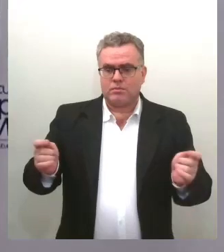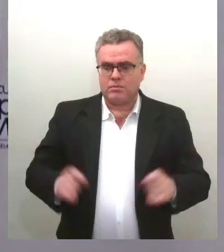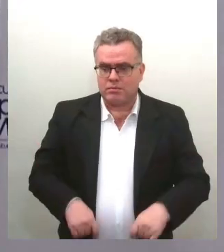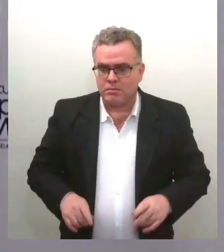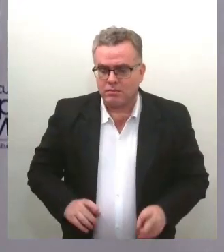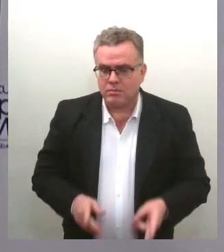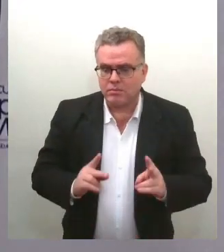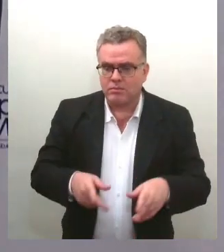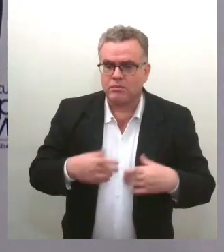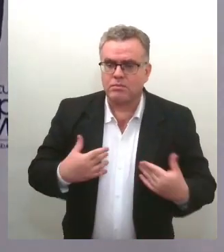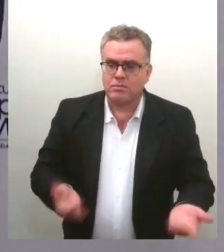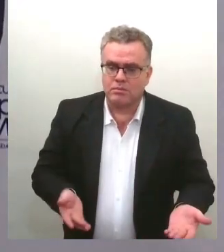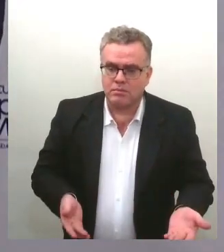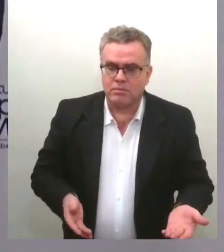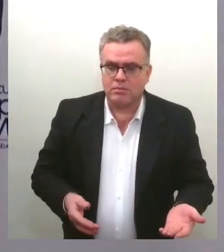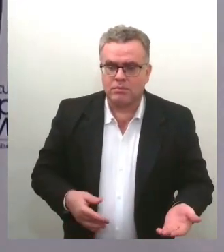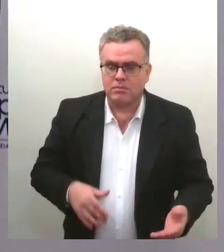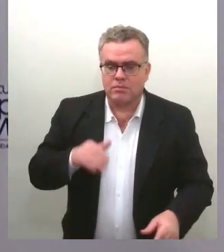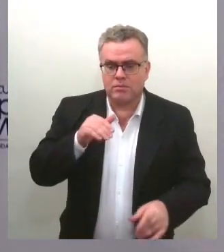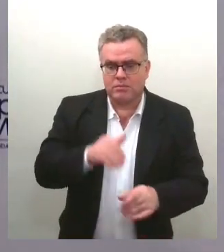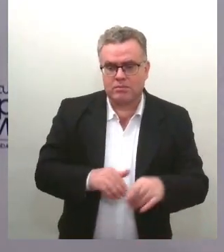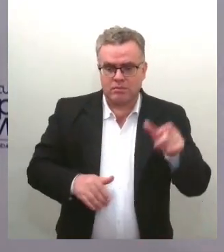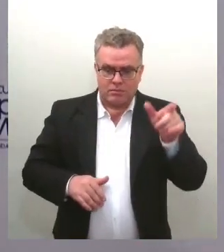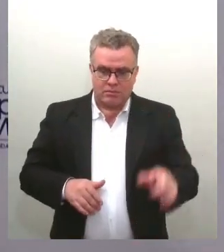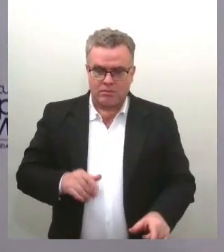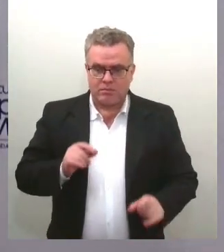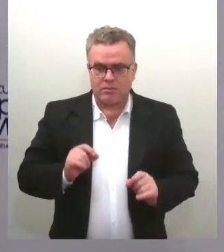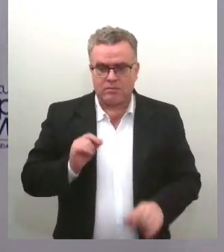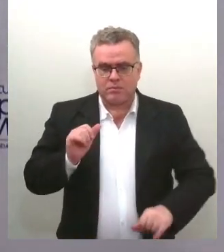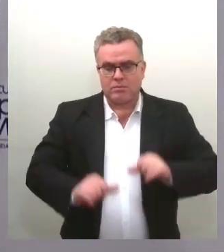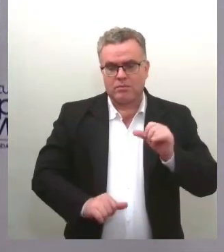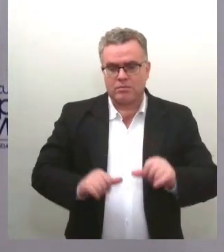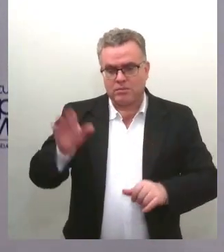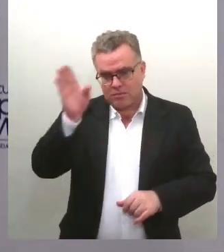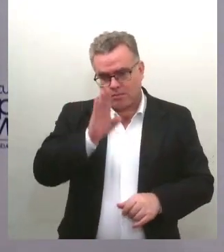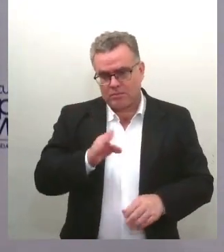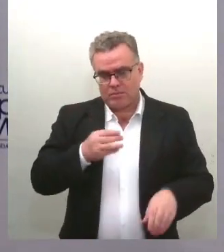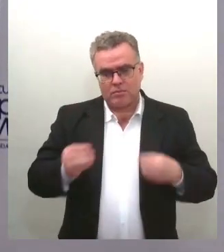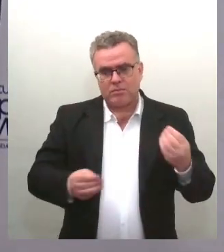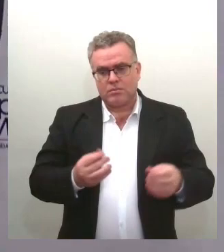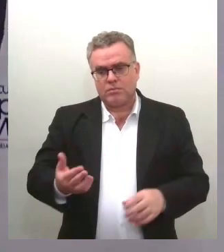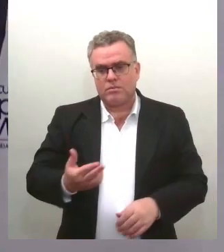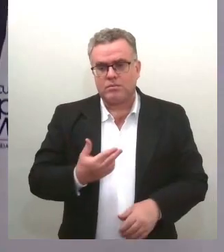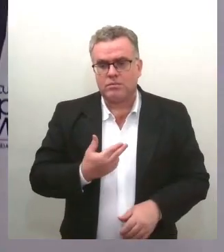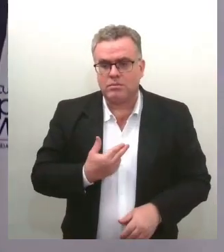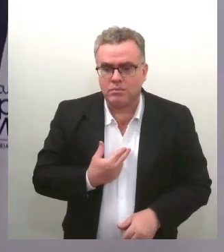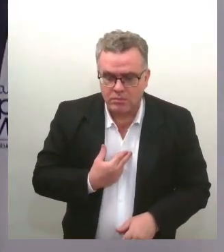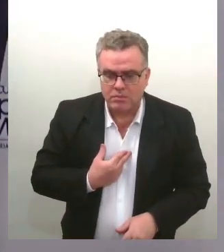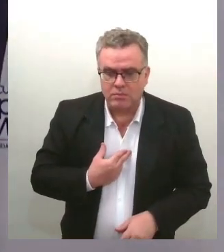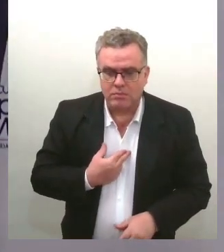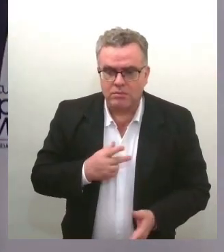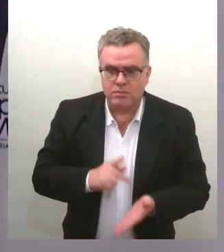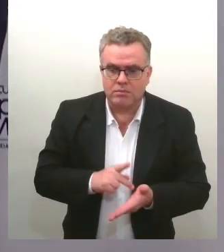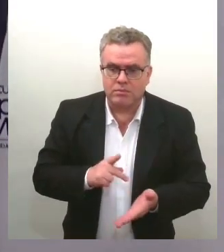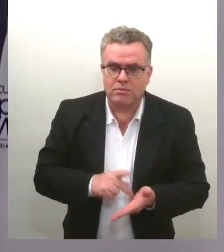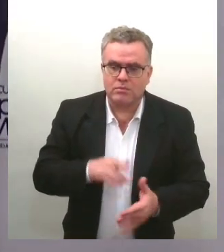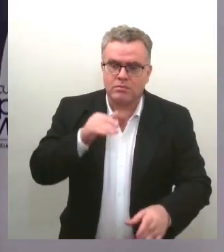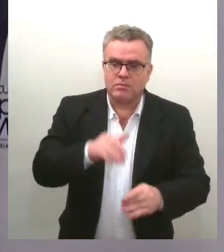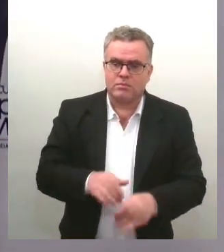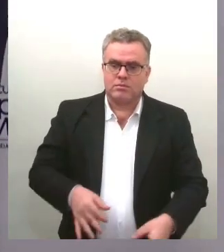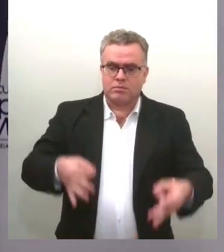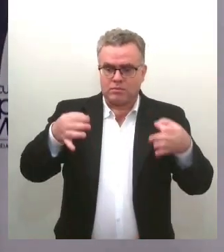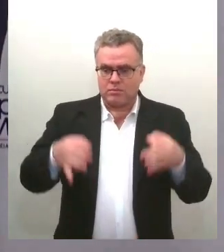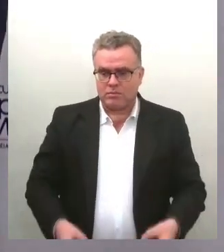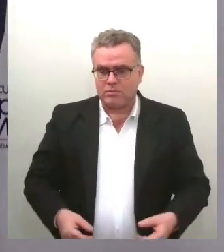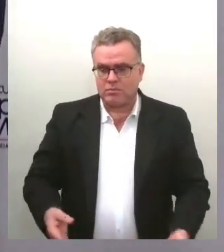gente só vai mudar o Brasil quando o povo saber eleger, votar de forma consciente. E a escola, a educação